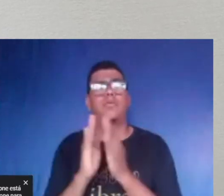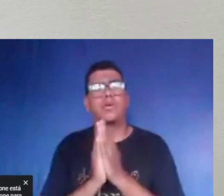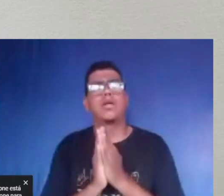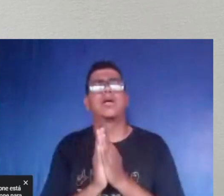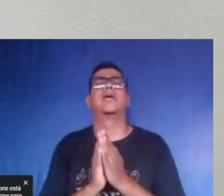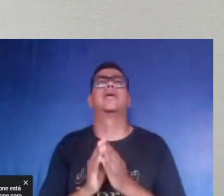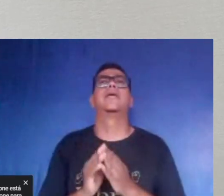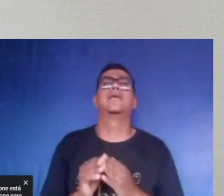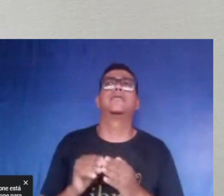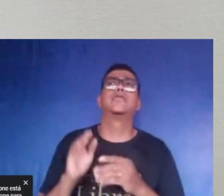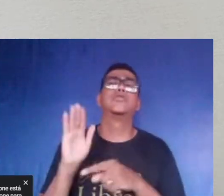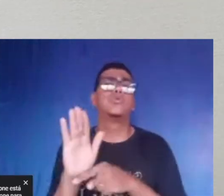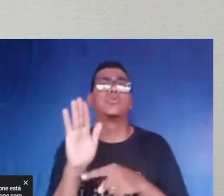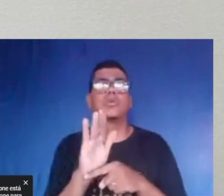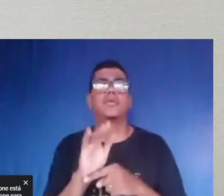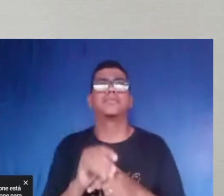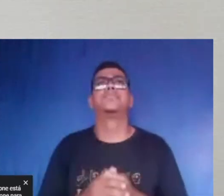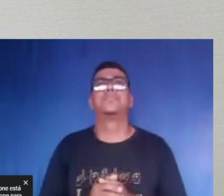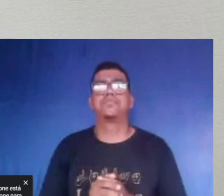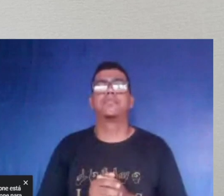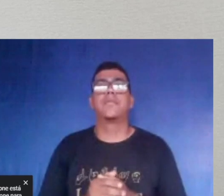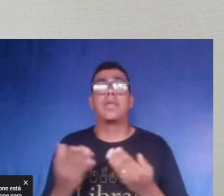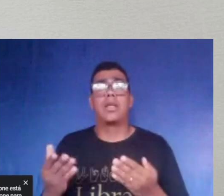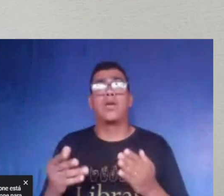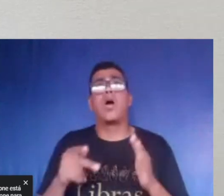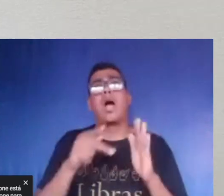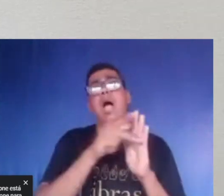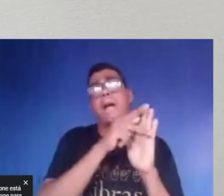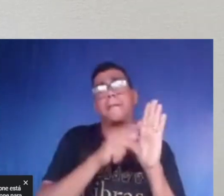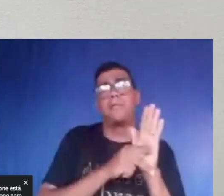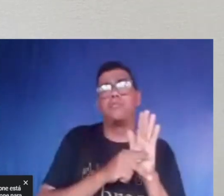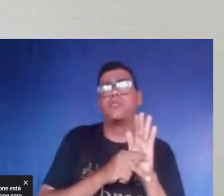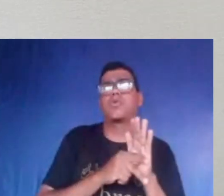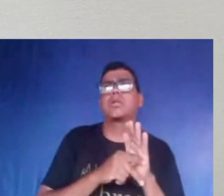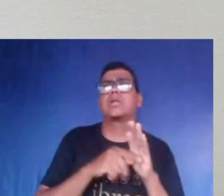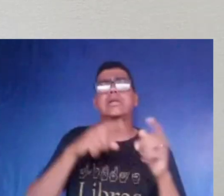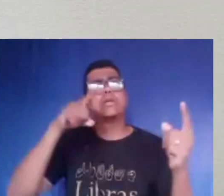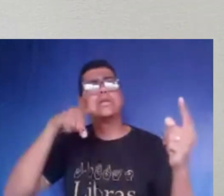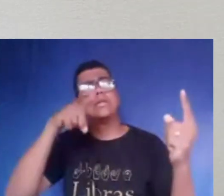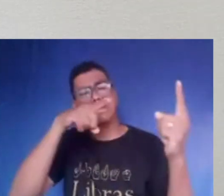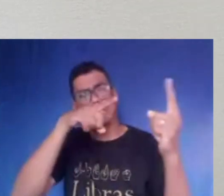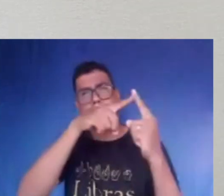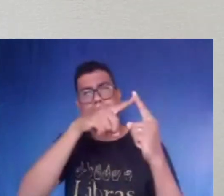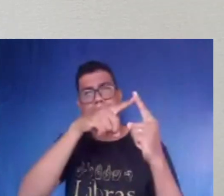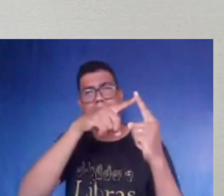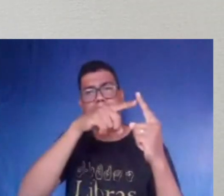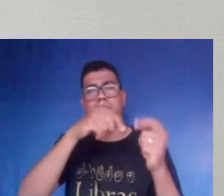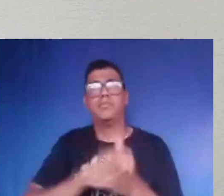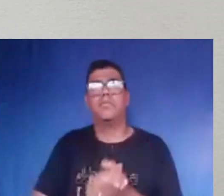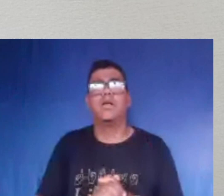nesse desafio das pessoas aceitarem o desafio, né? Aceitarem a missão de ir, entender que é o seu